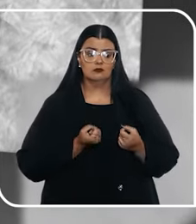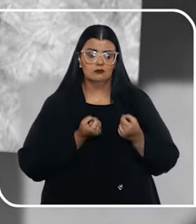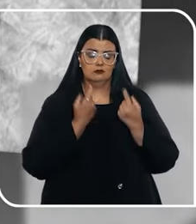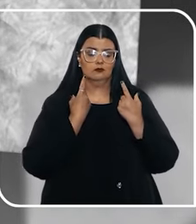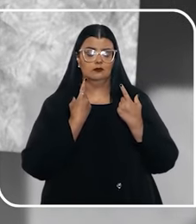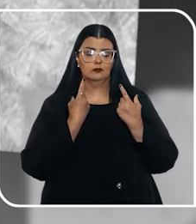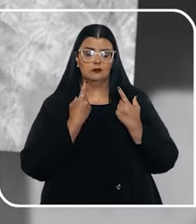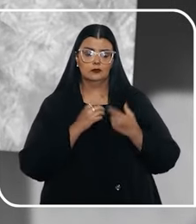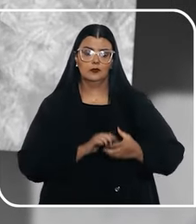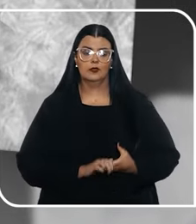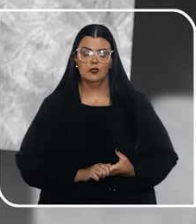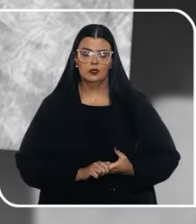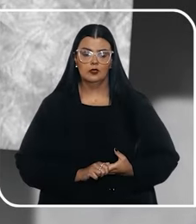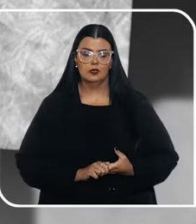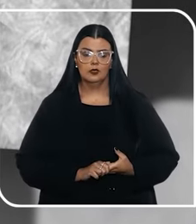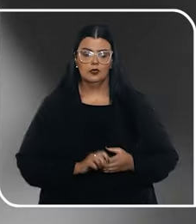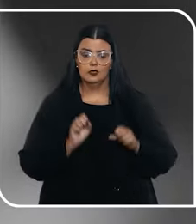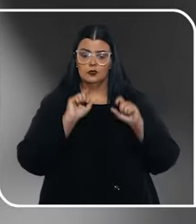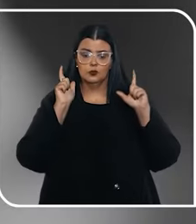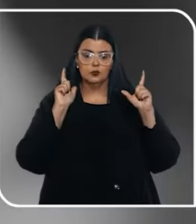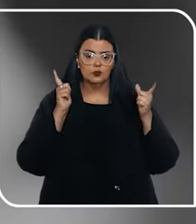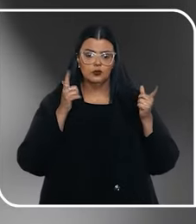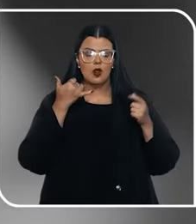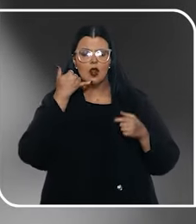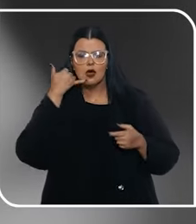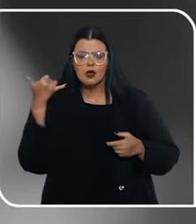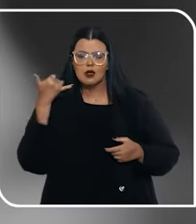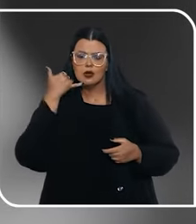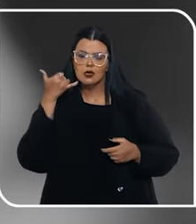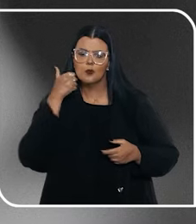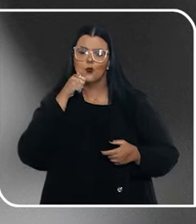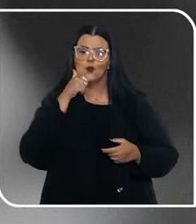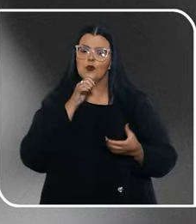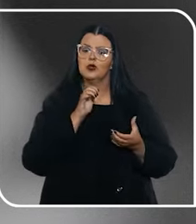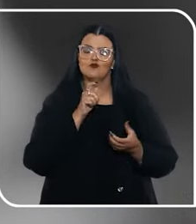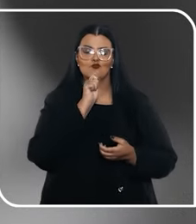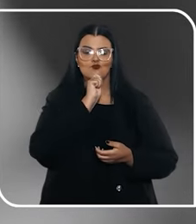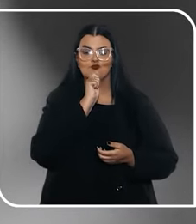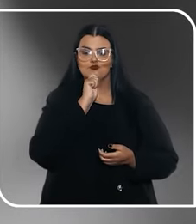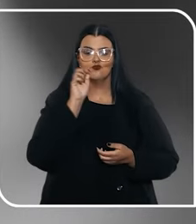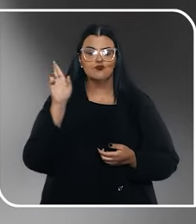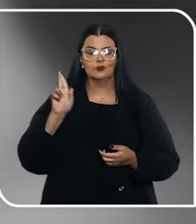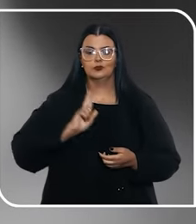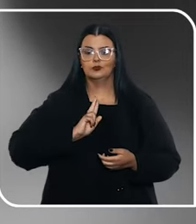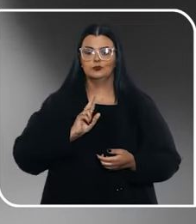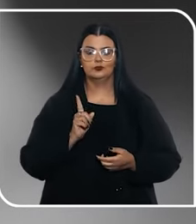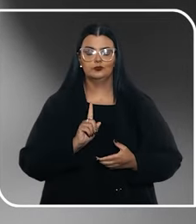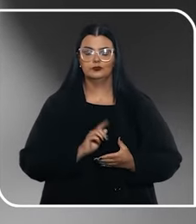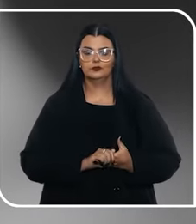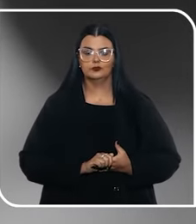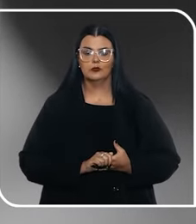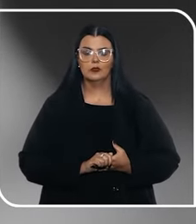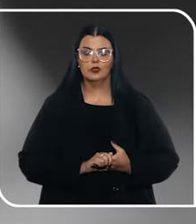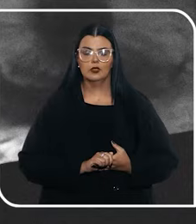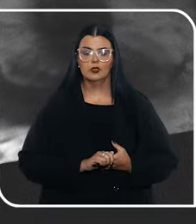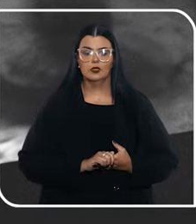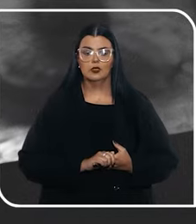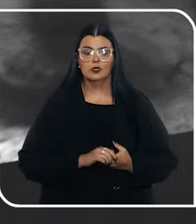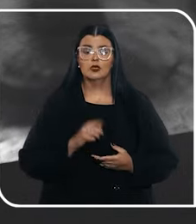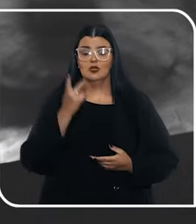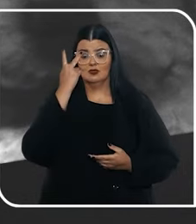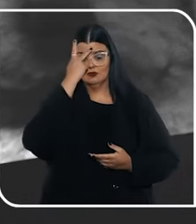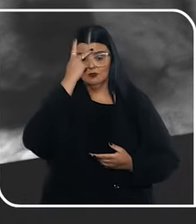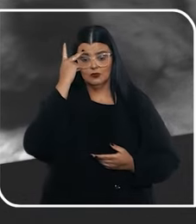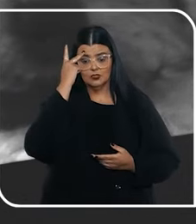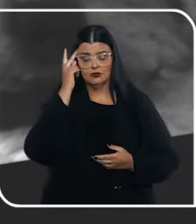pouco assustado, né? Porque eu tentava ligar para ela, não me atendia. E aí foi quando o zelador comentou,